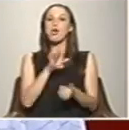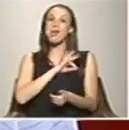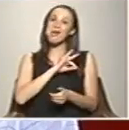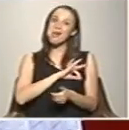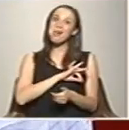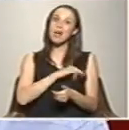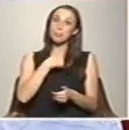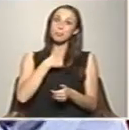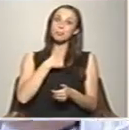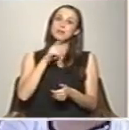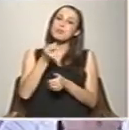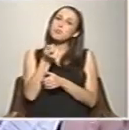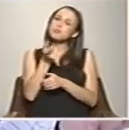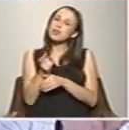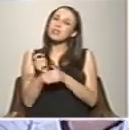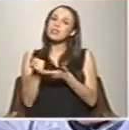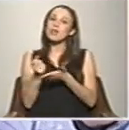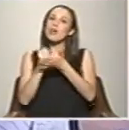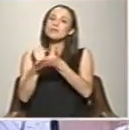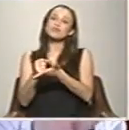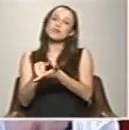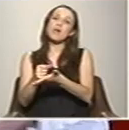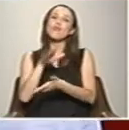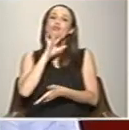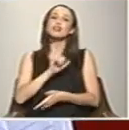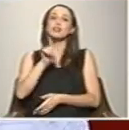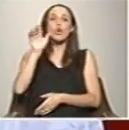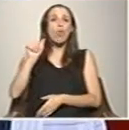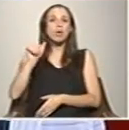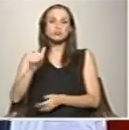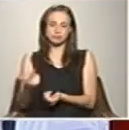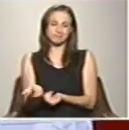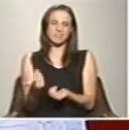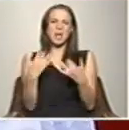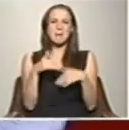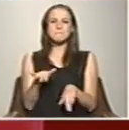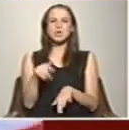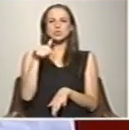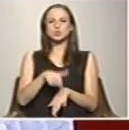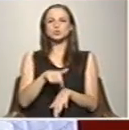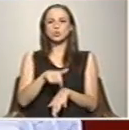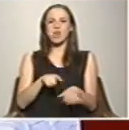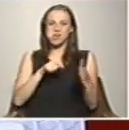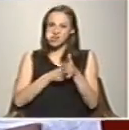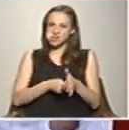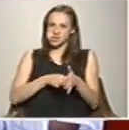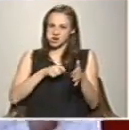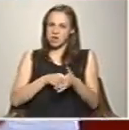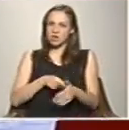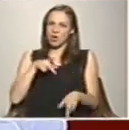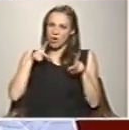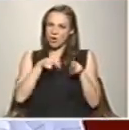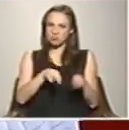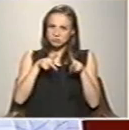eles e ainda dava um bocadinho para os filhos e netos. Mas eles hoje foram tão apertados como a espermadeira, não é? Eu vi